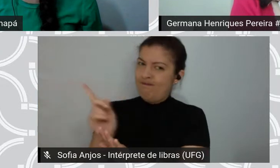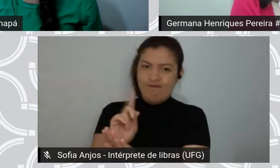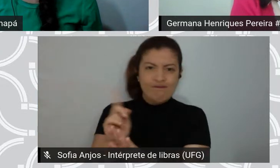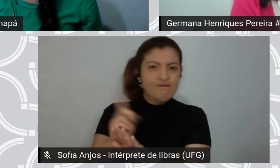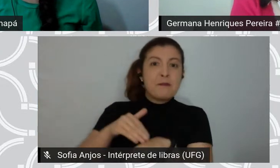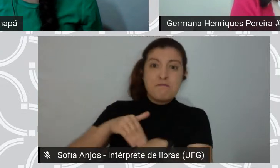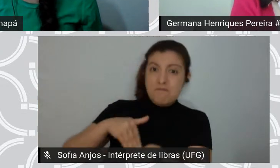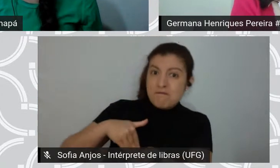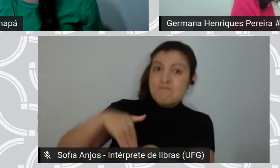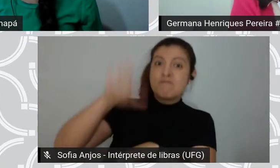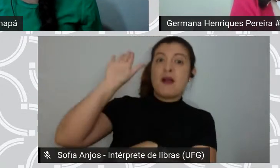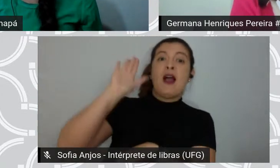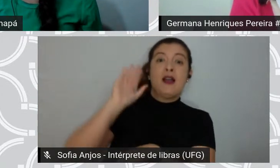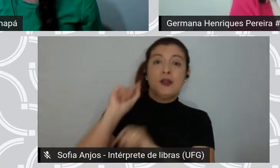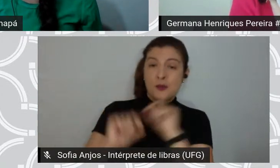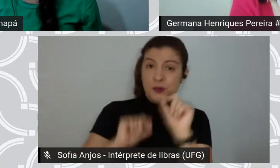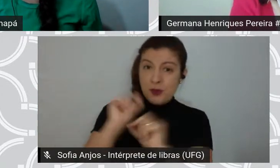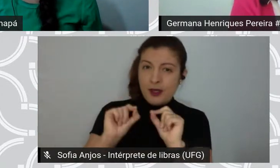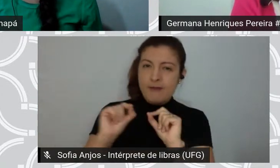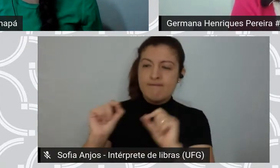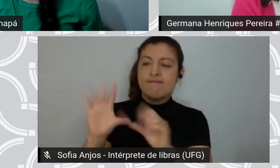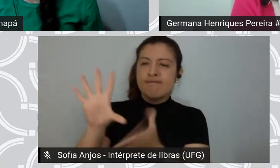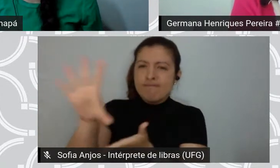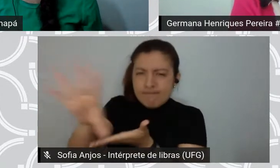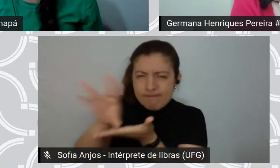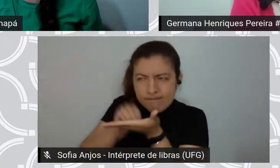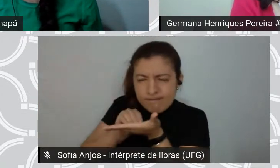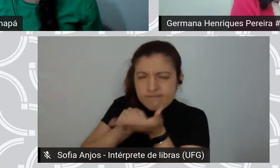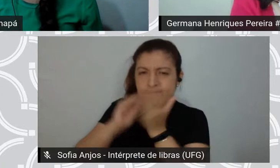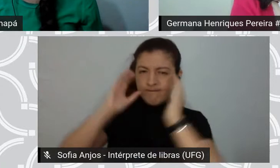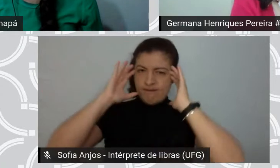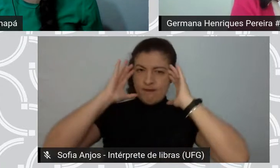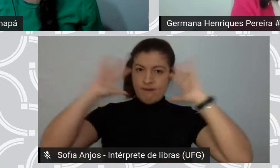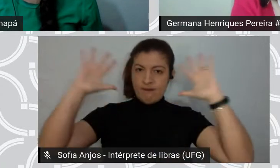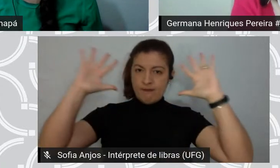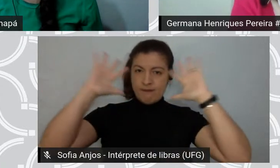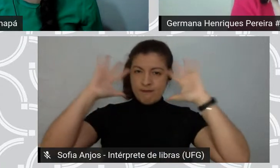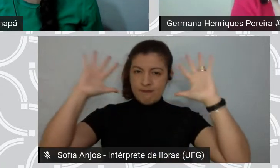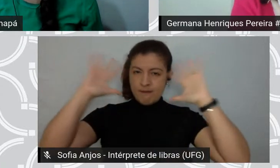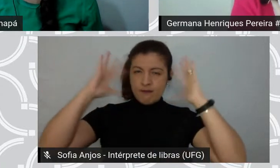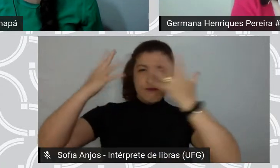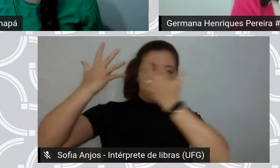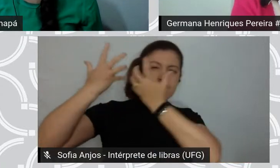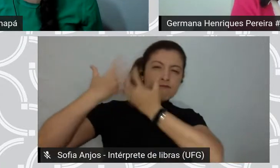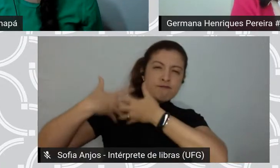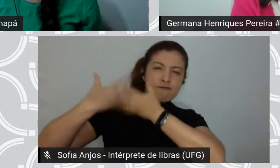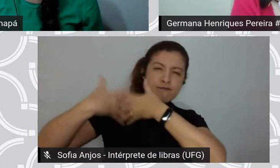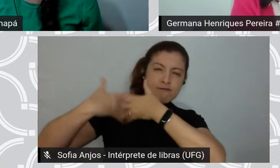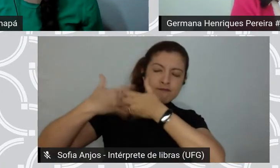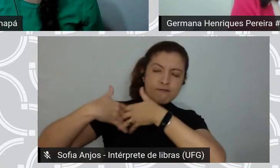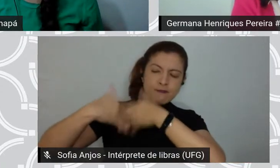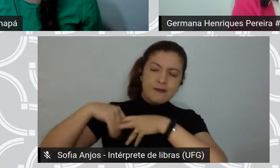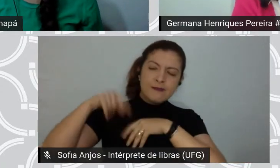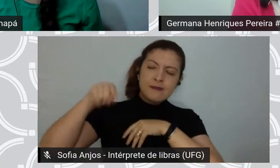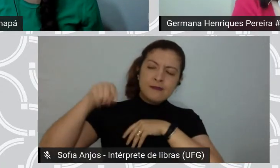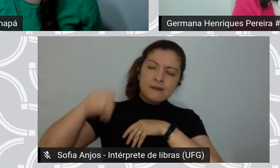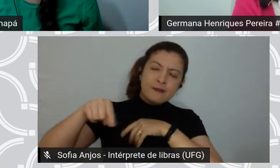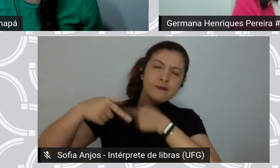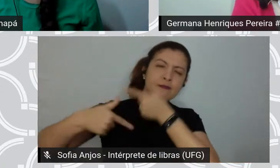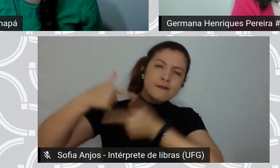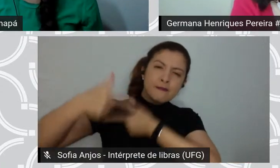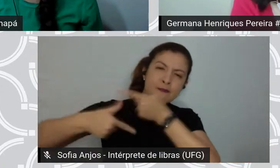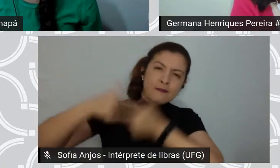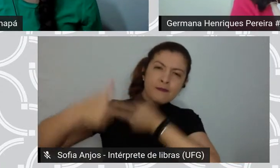do pesquisador uma reflexão sobre a própria tarefa historiográfica, a operação de escrita da